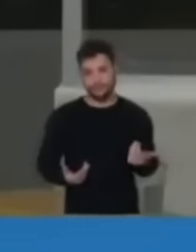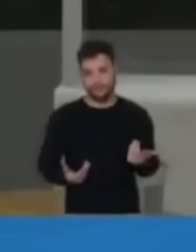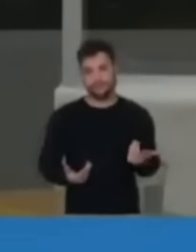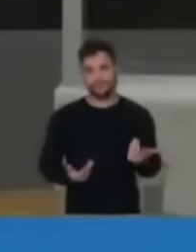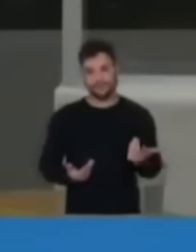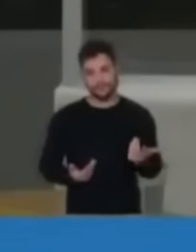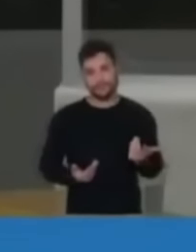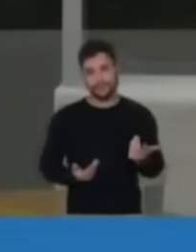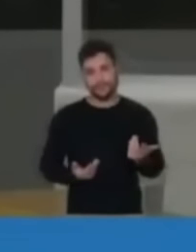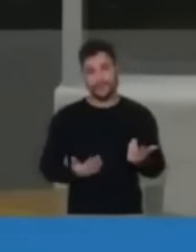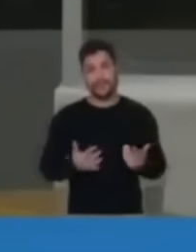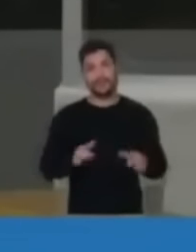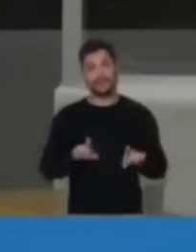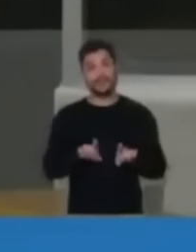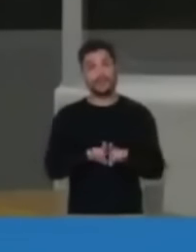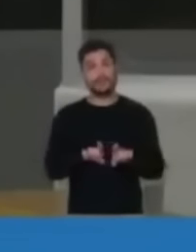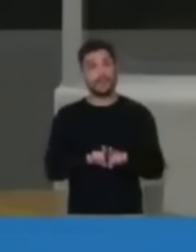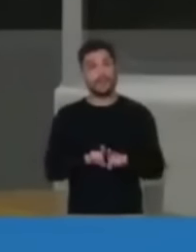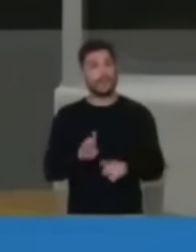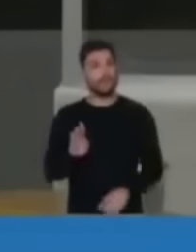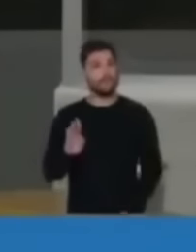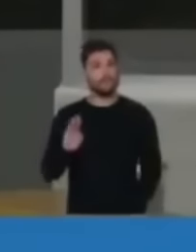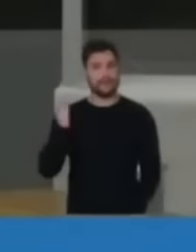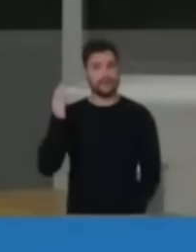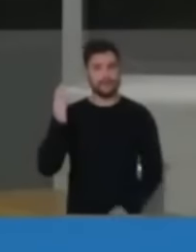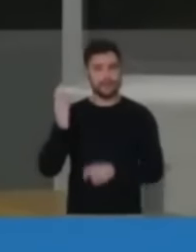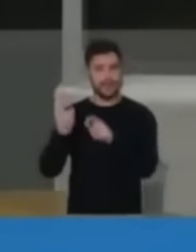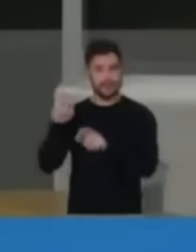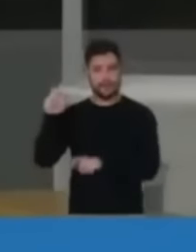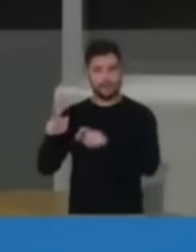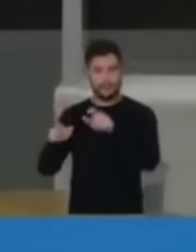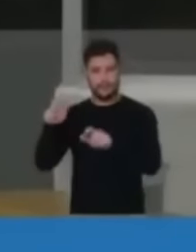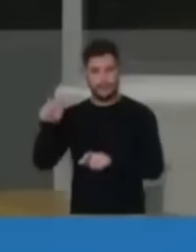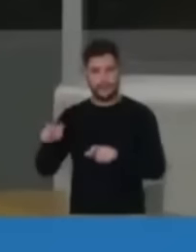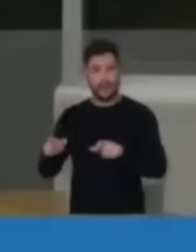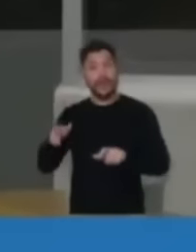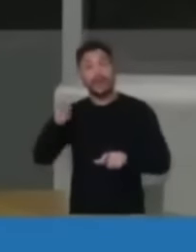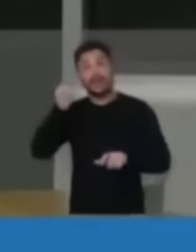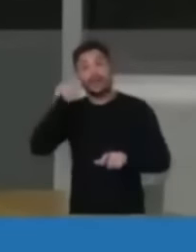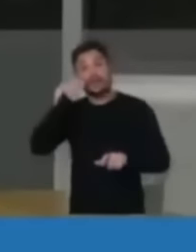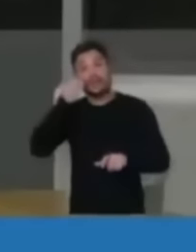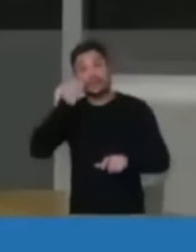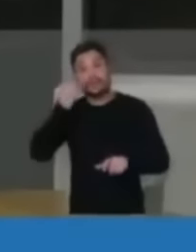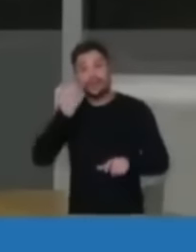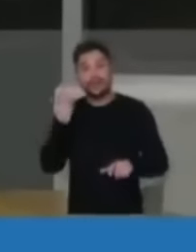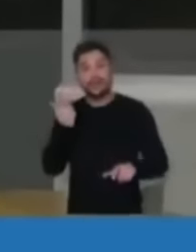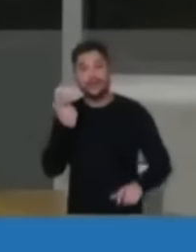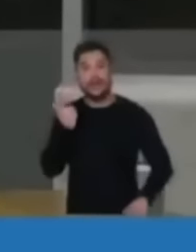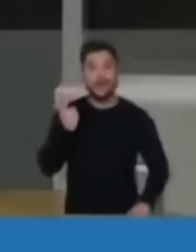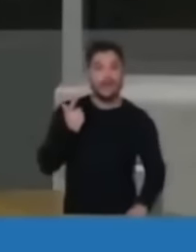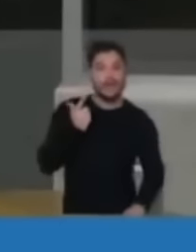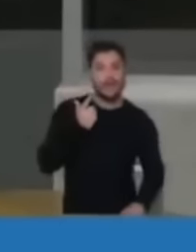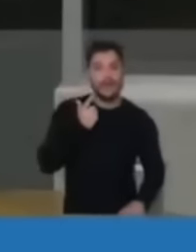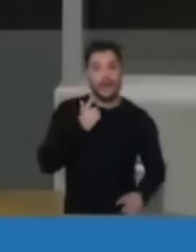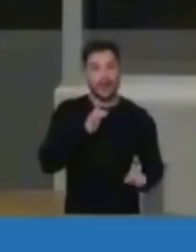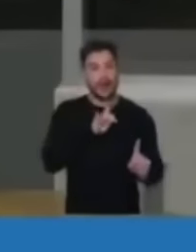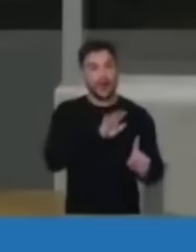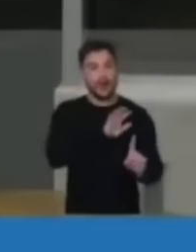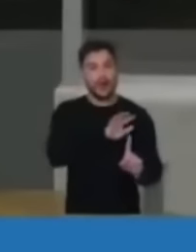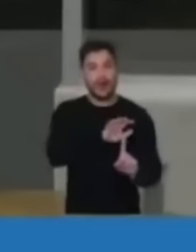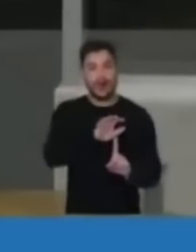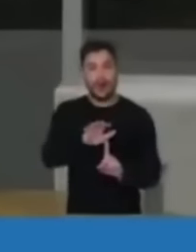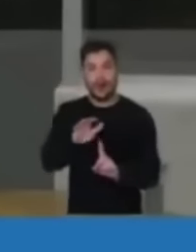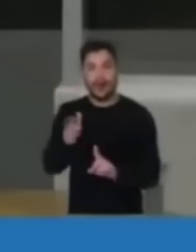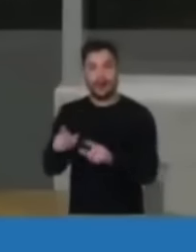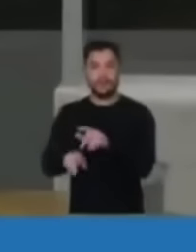muito cinismo, né? E muita tentativa de ganhar corações e mentes de